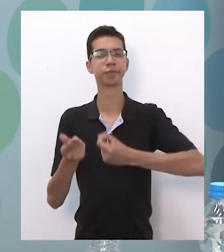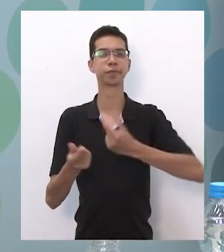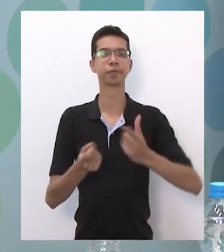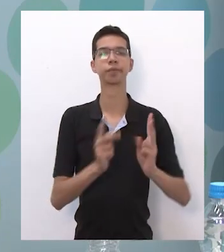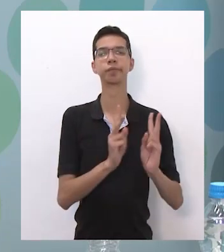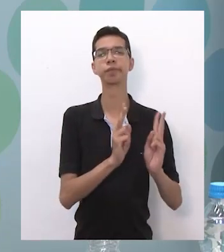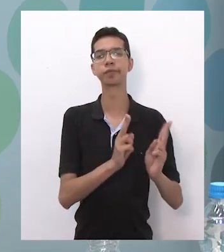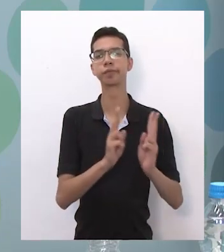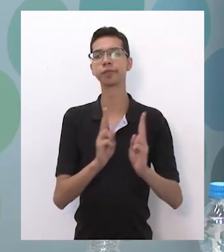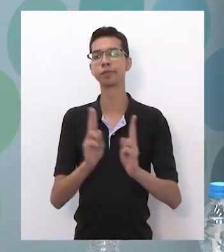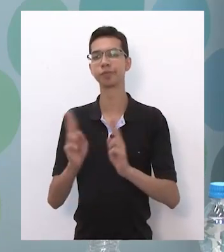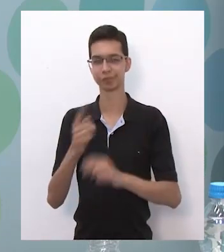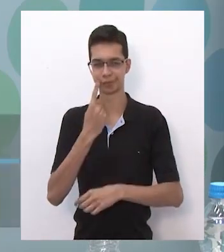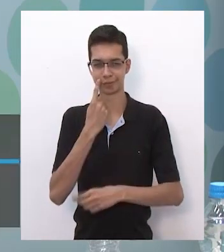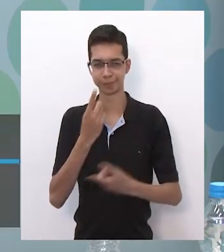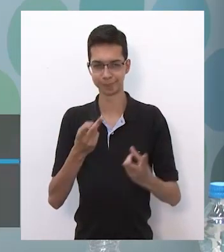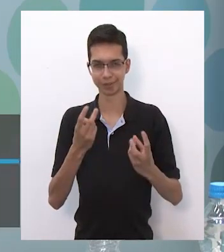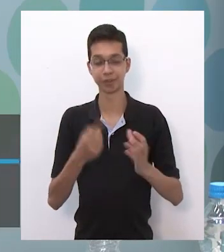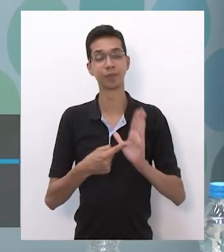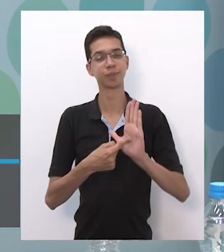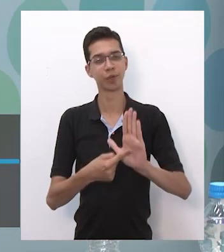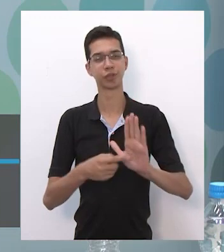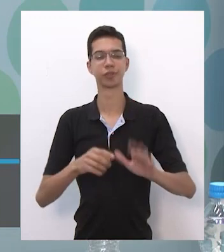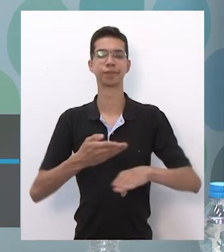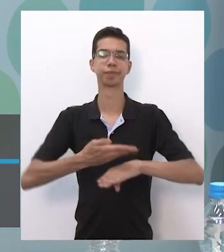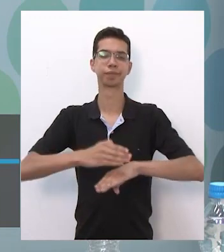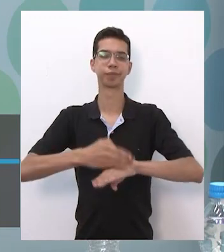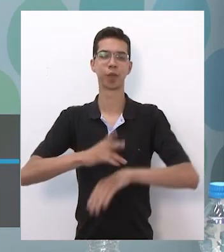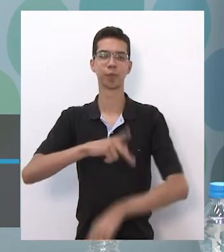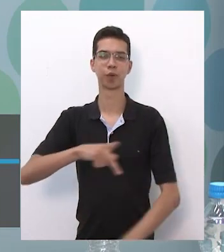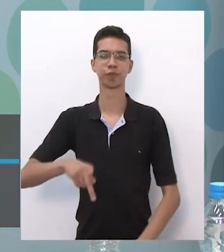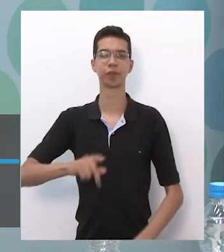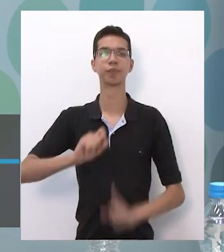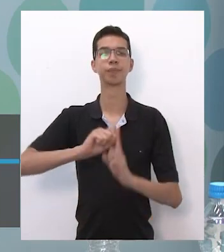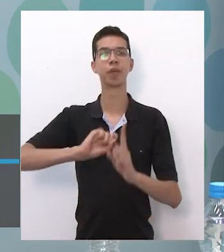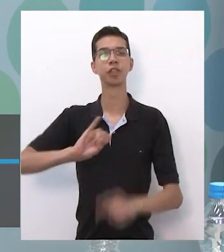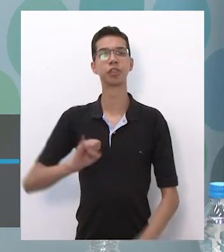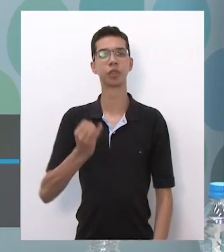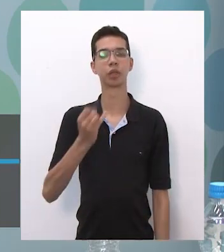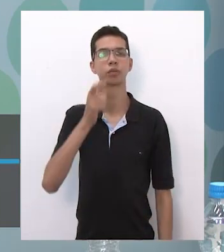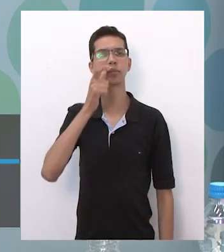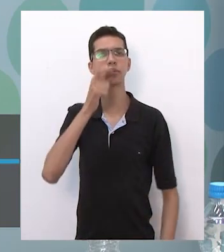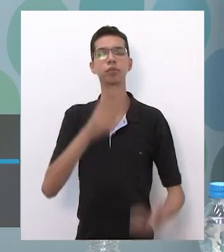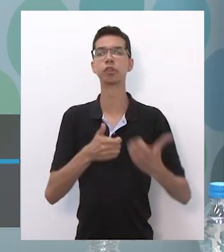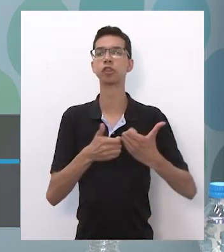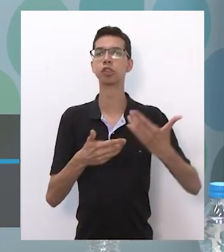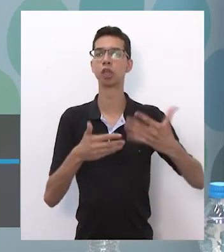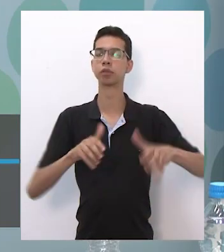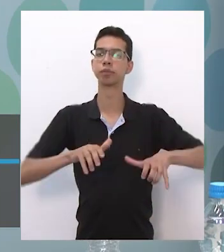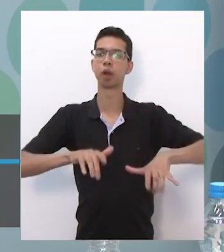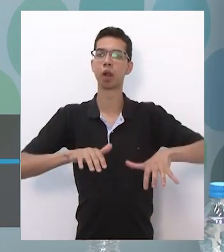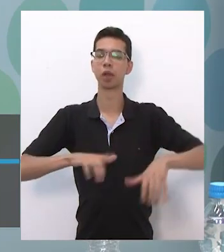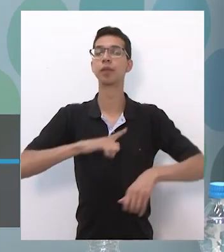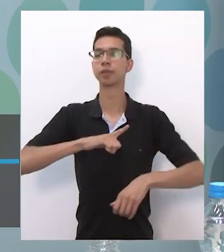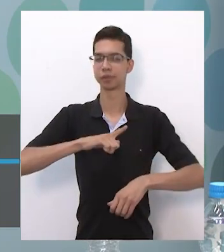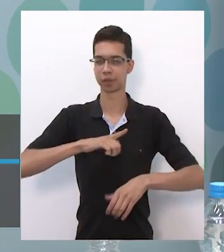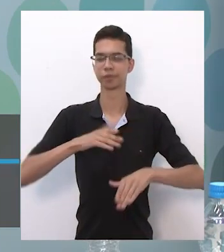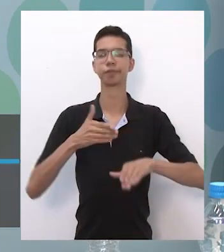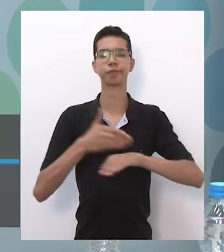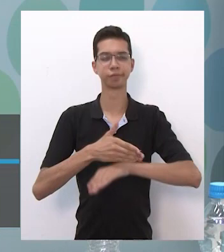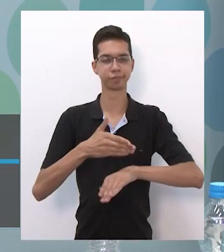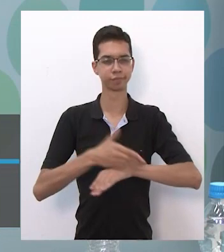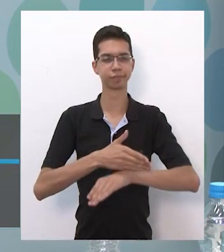de professores em janeiro. E nós estávamos olhando aqui no chat, tem muitas interações, né? Tiveram